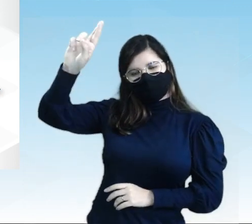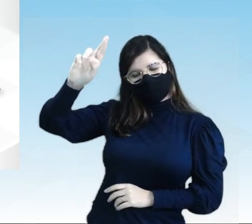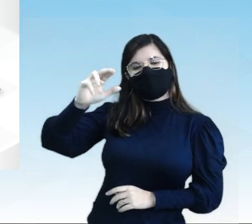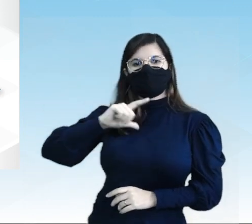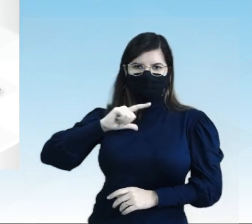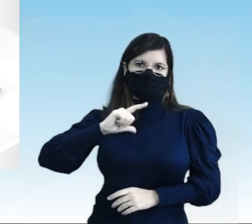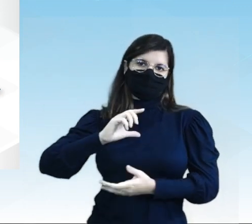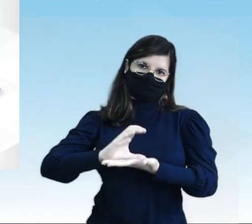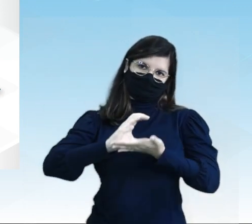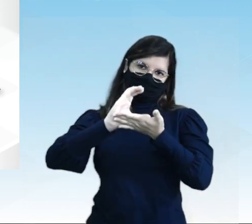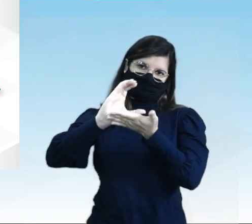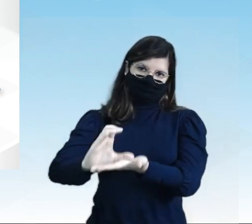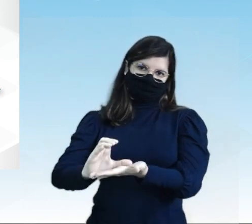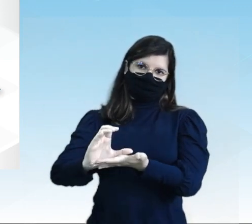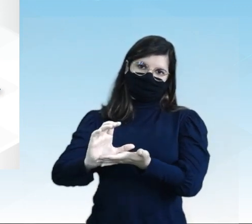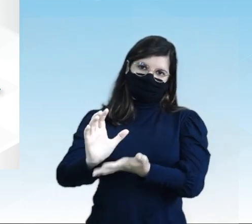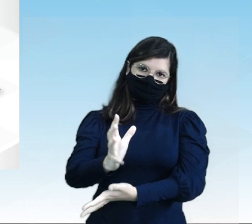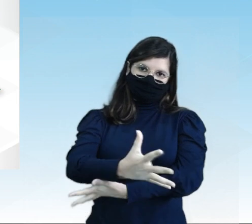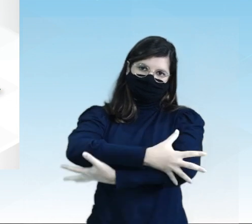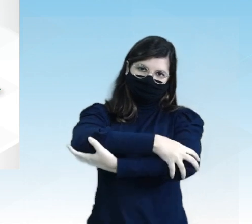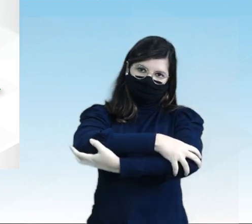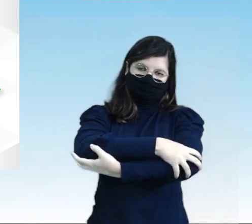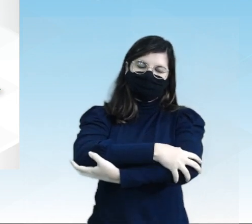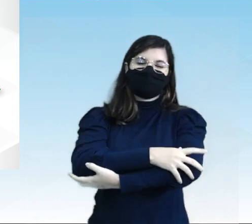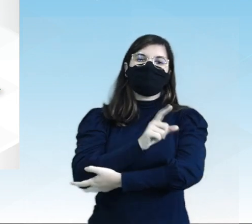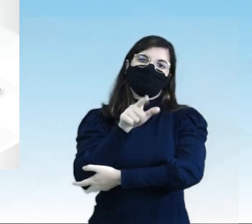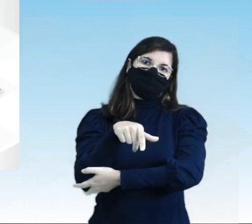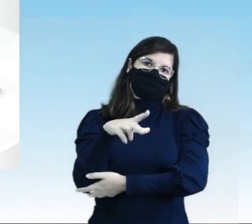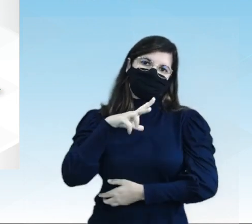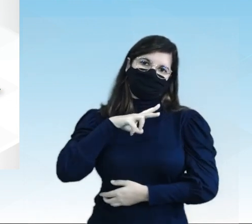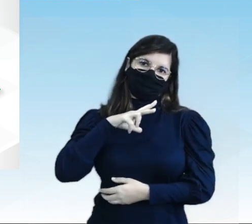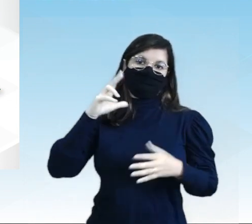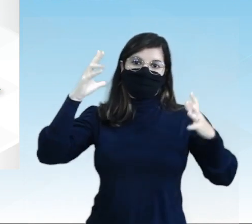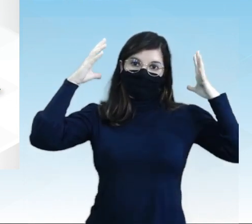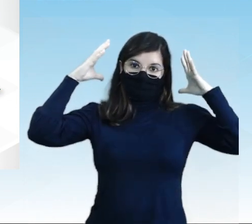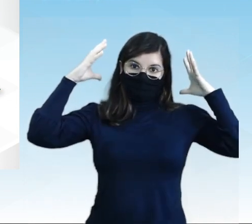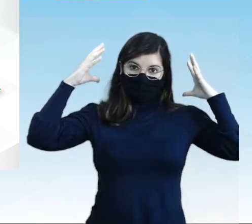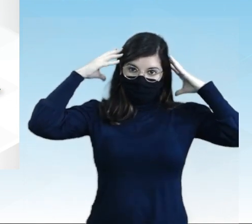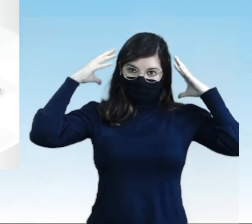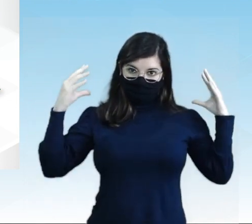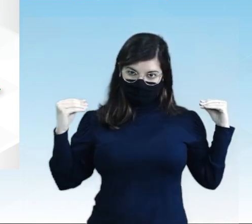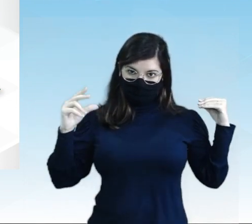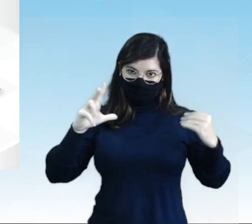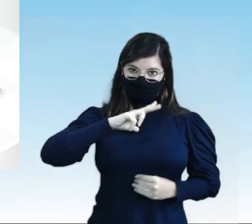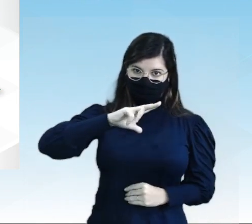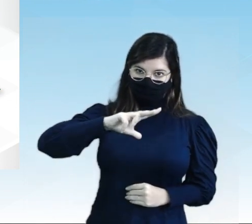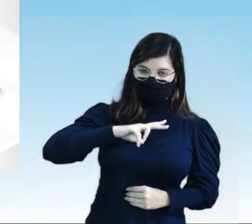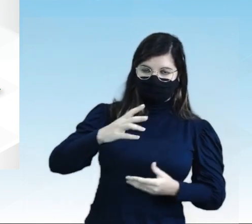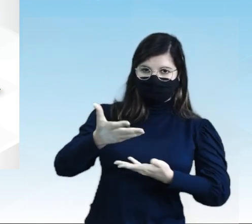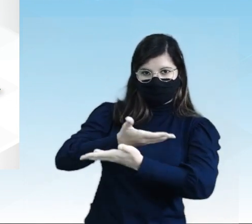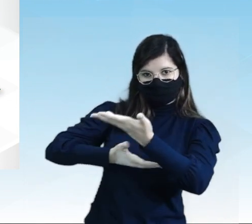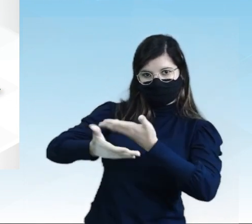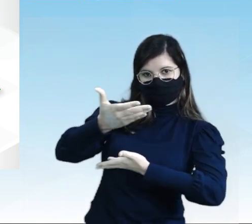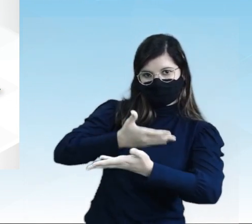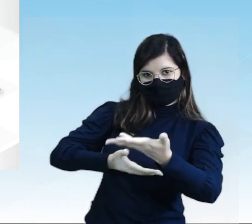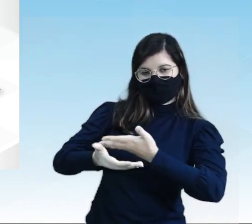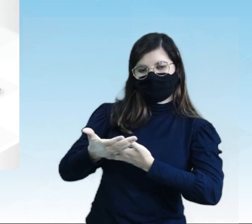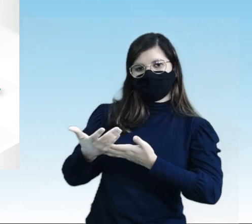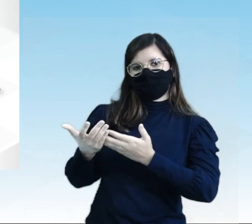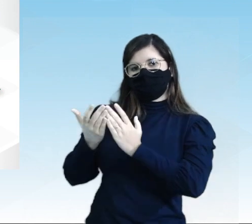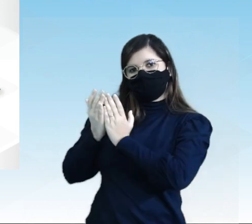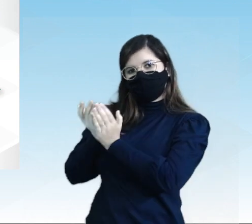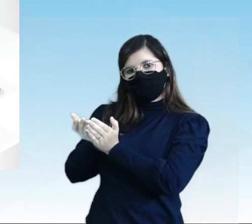até porque o mal parceiro comercial nesse sentido bacana de Açúcar era Holanda né então Portugal fazia uma intermed dessas capitanias